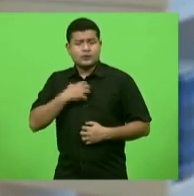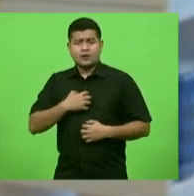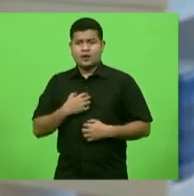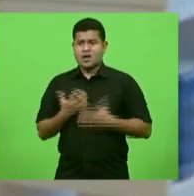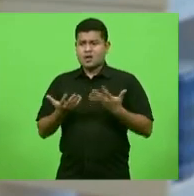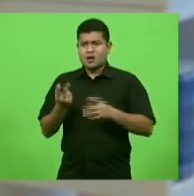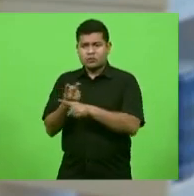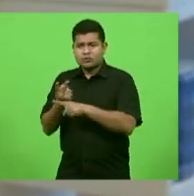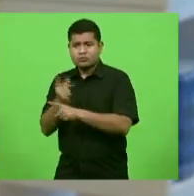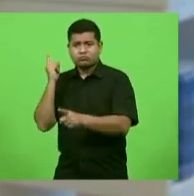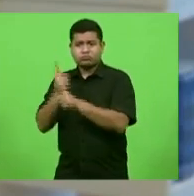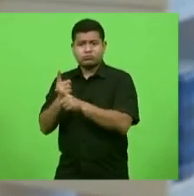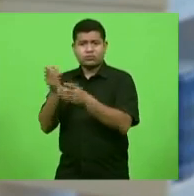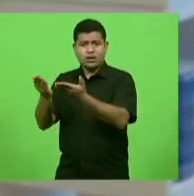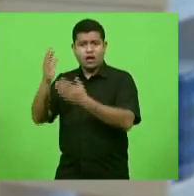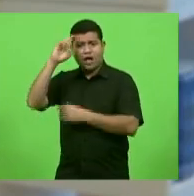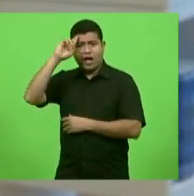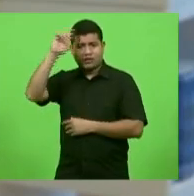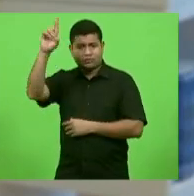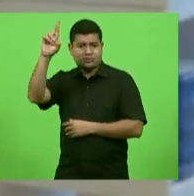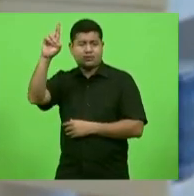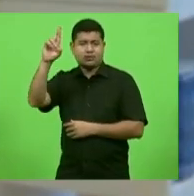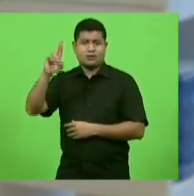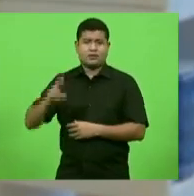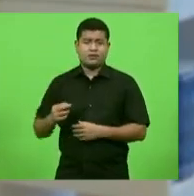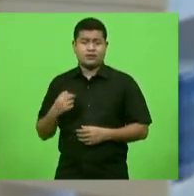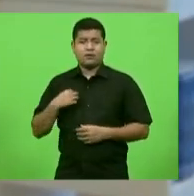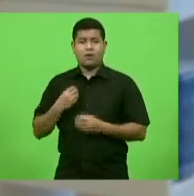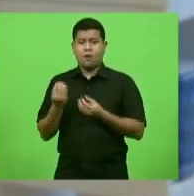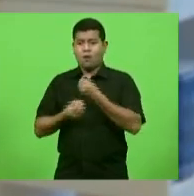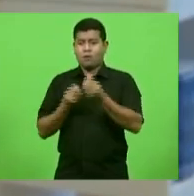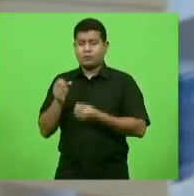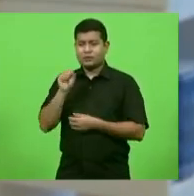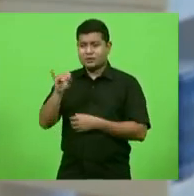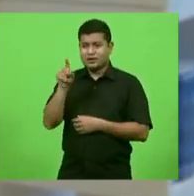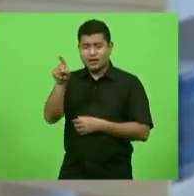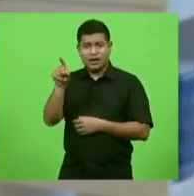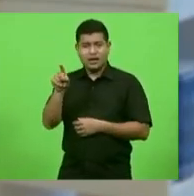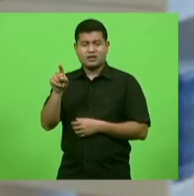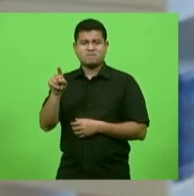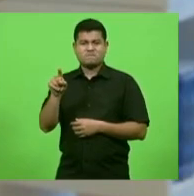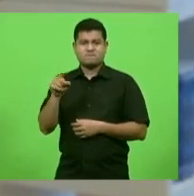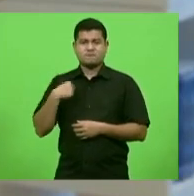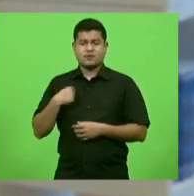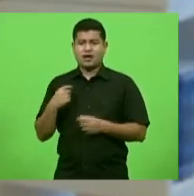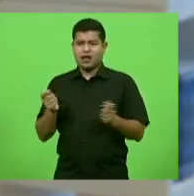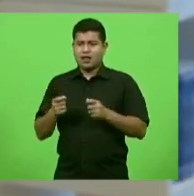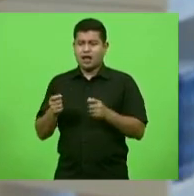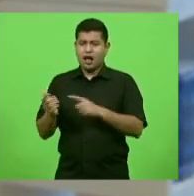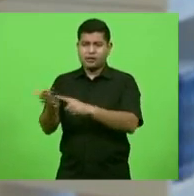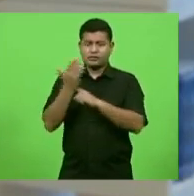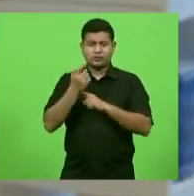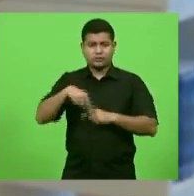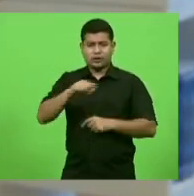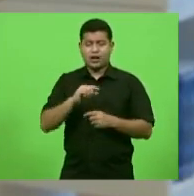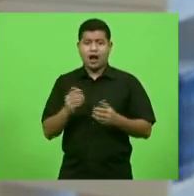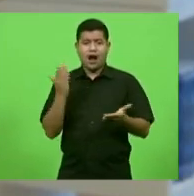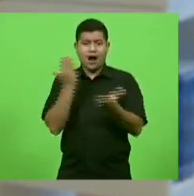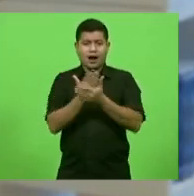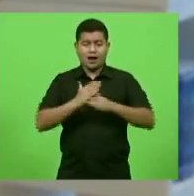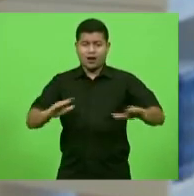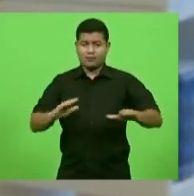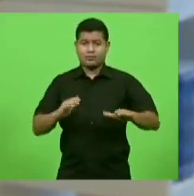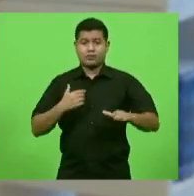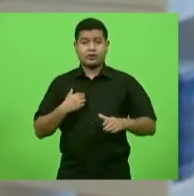isso, como se houvesse alguém que pudesse nos tirar deste difícil e complexo momento da história. Como se algum